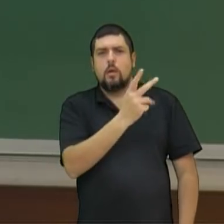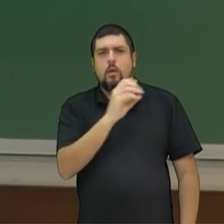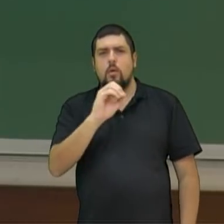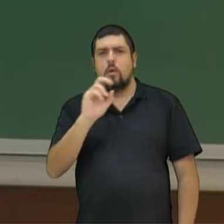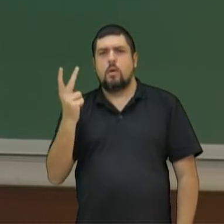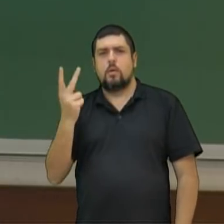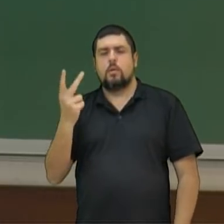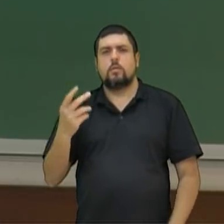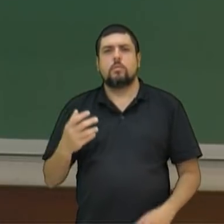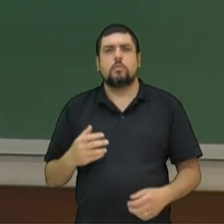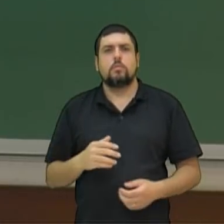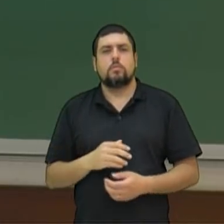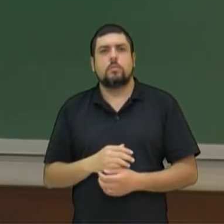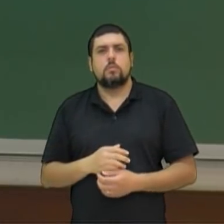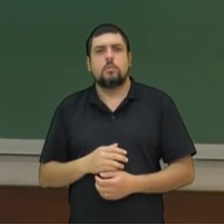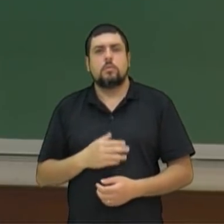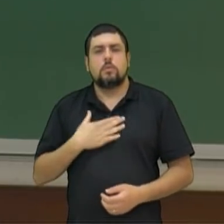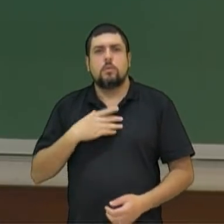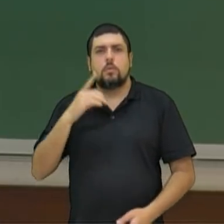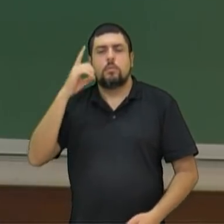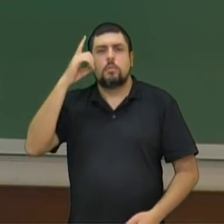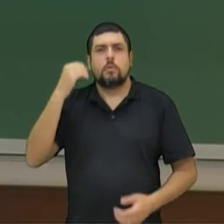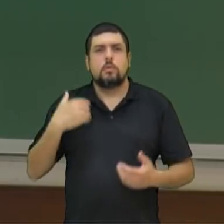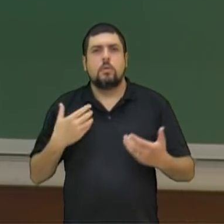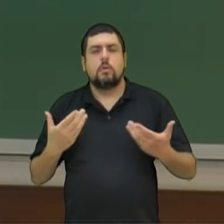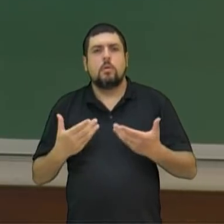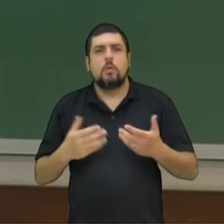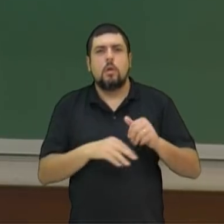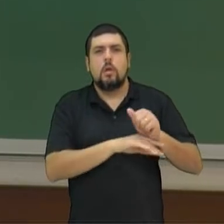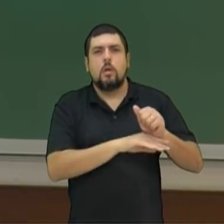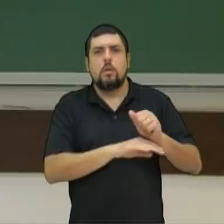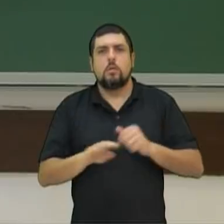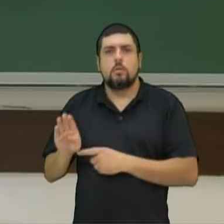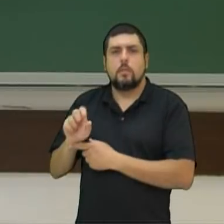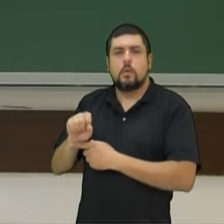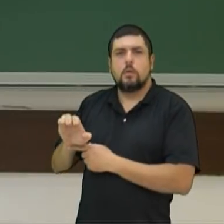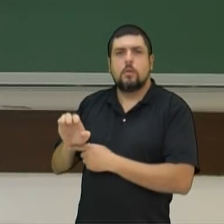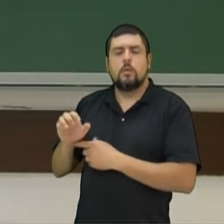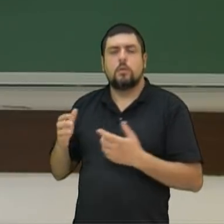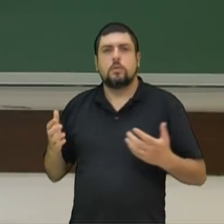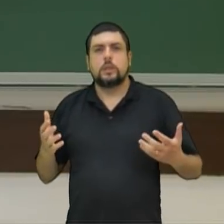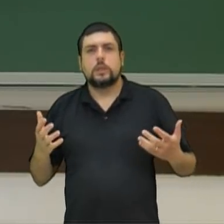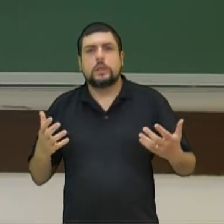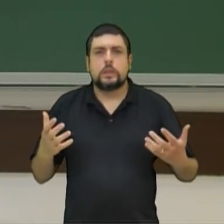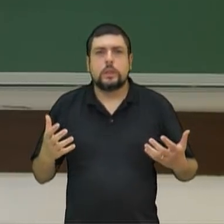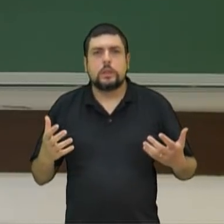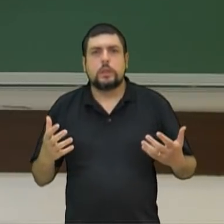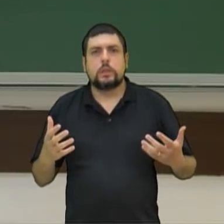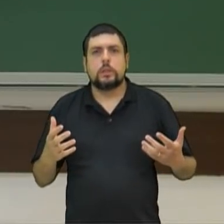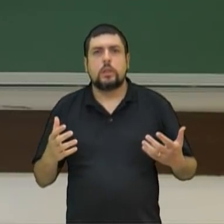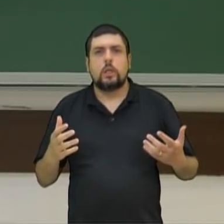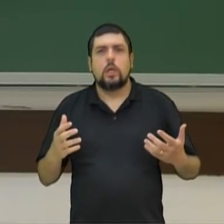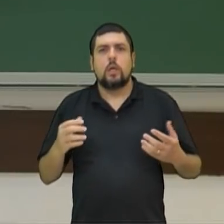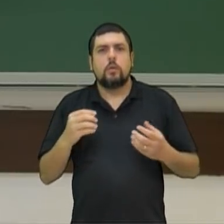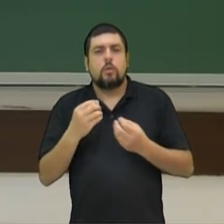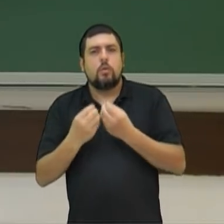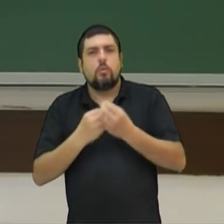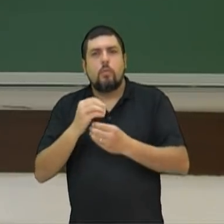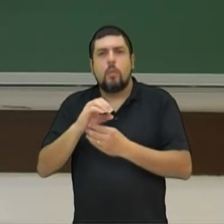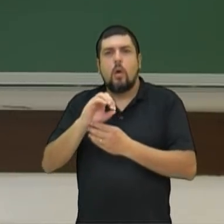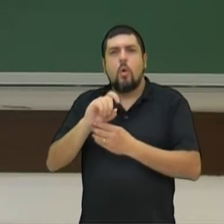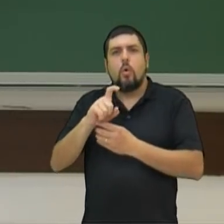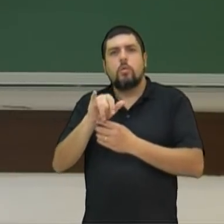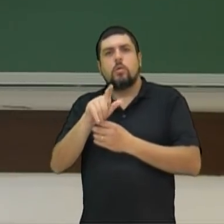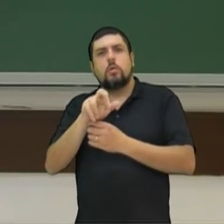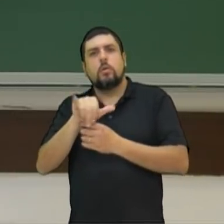termina com OH, meu Deus, e agora? Ele é um ácido base? É um ácido oxigenídrico? Ou um